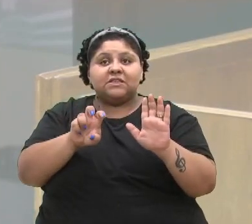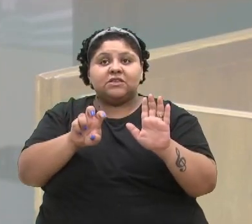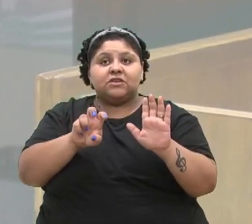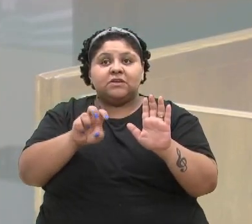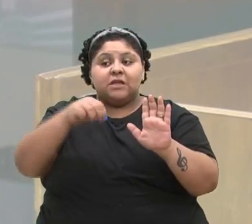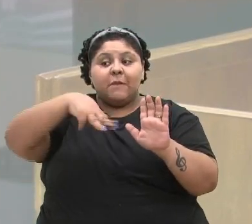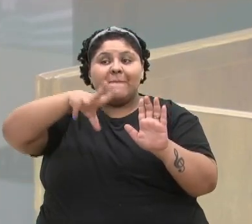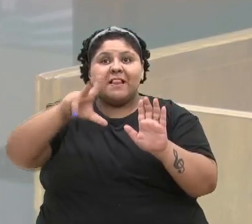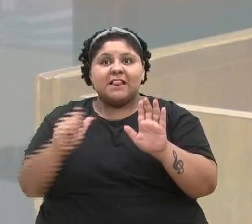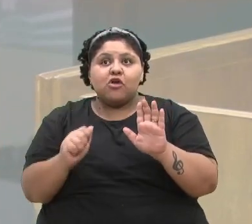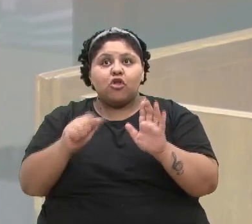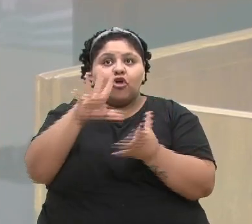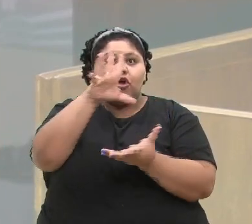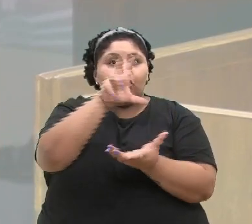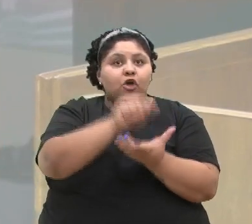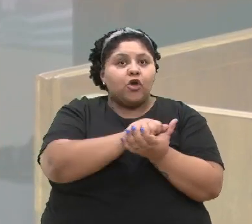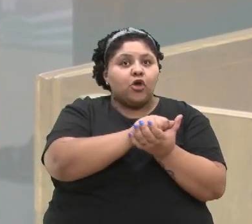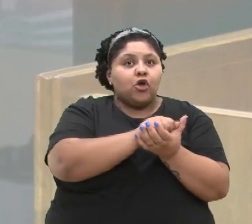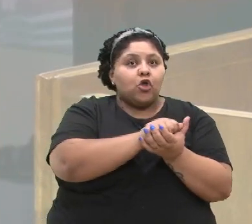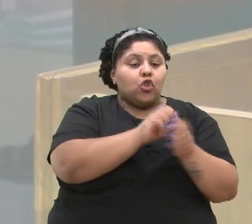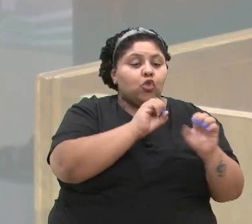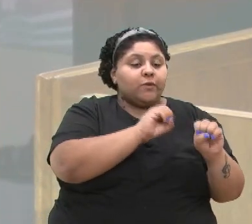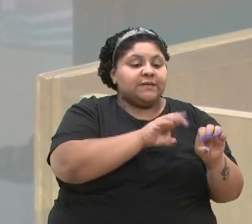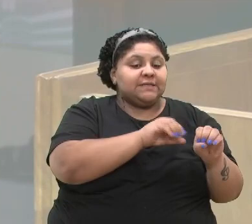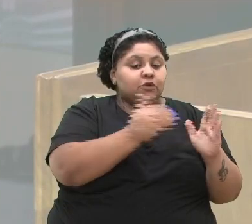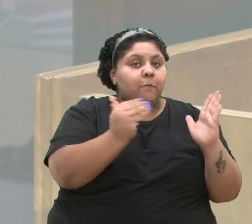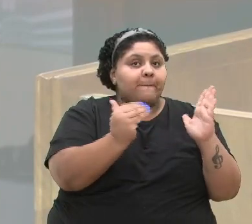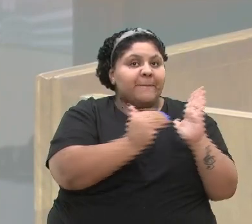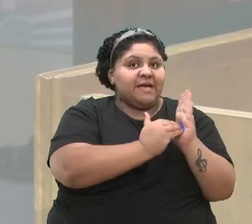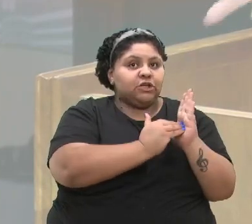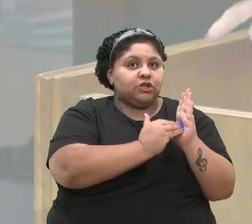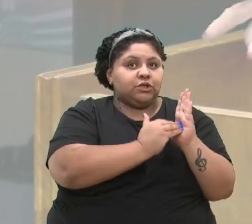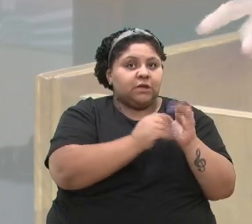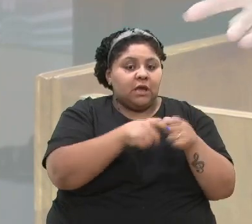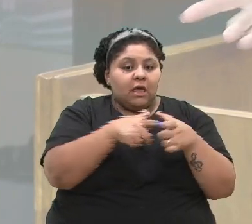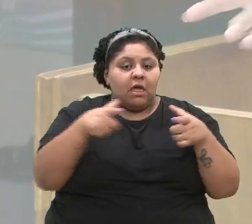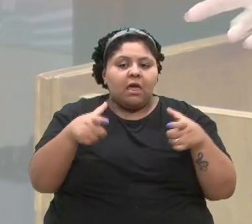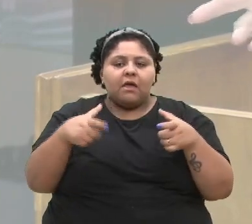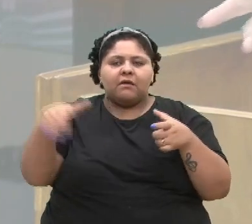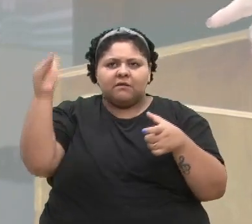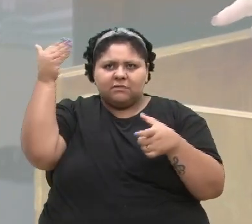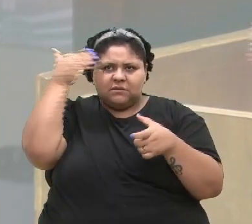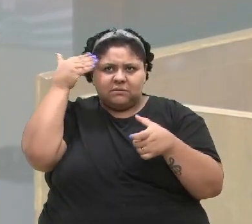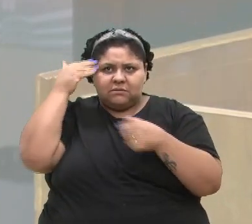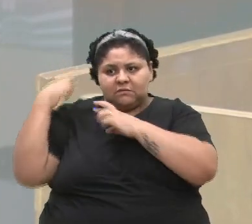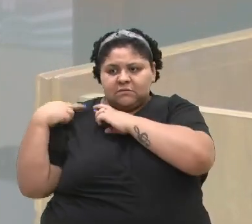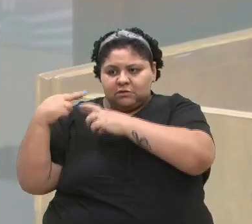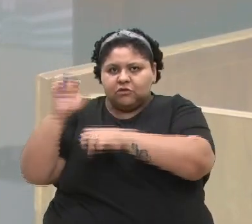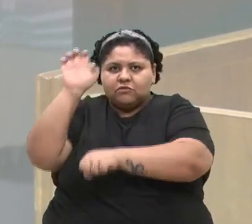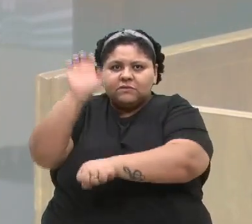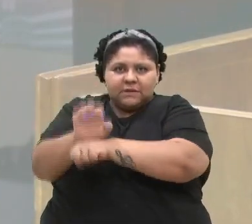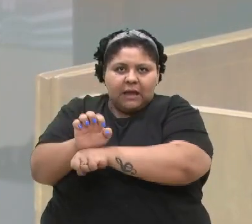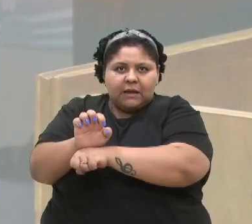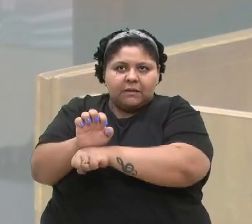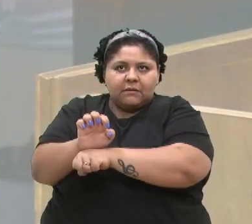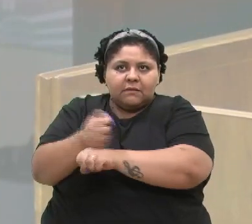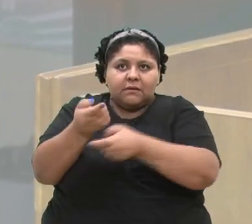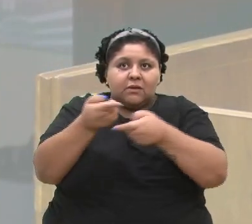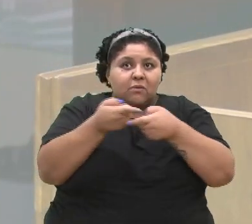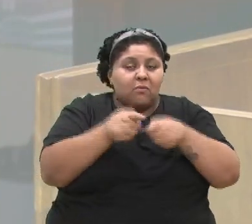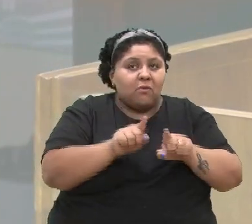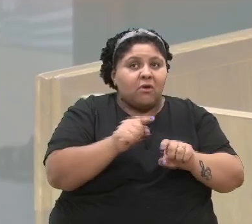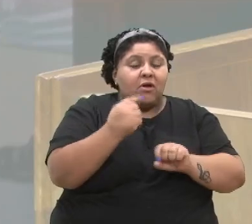7,7 milhões de matrículas no ensino médio. Né? A grande maioria a gente sabe que é responsabilidade dos estados, mas